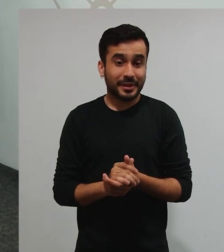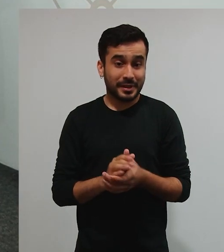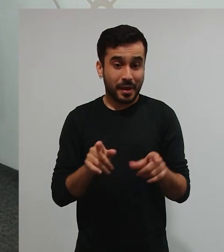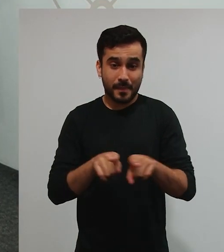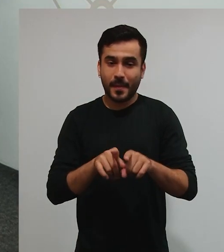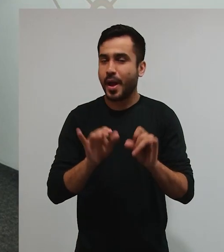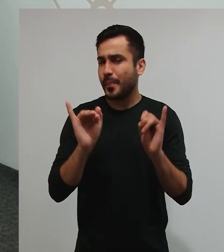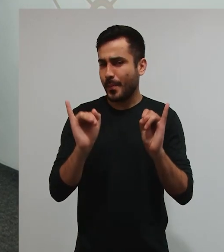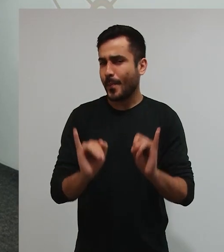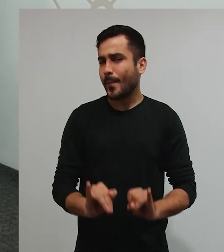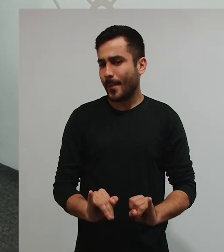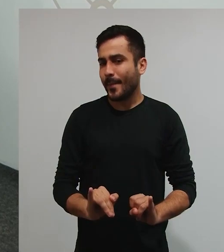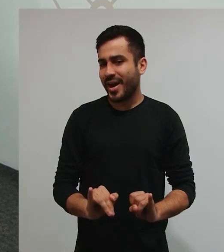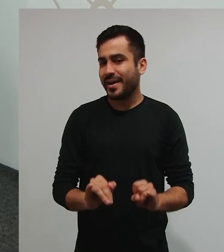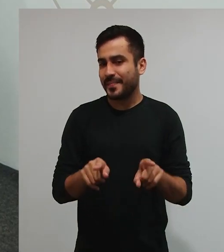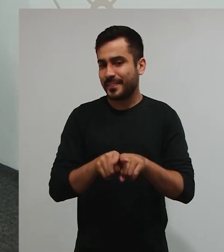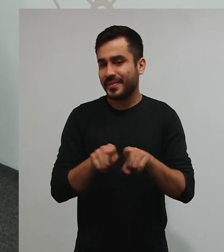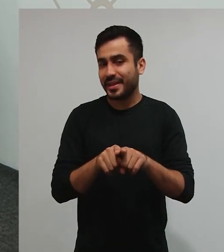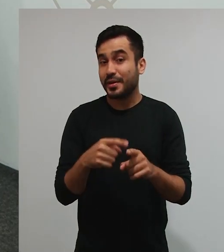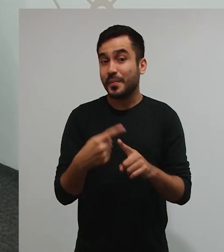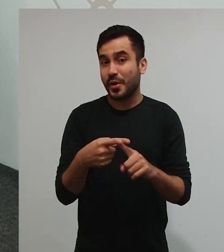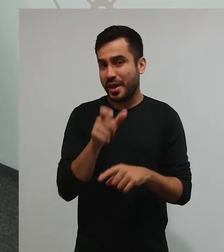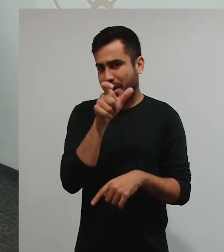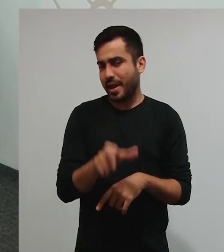cabelos castanhos